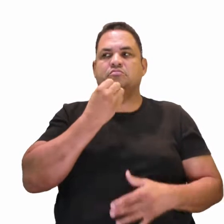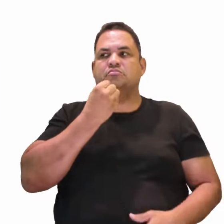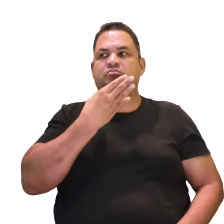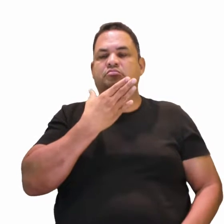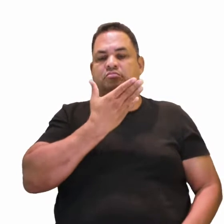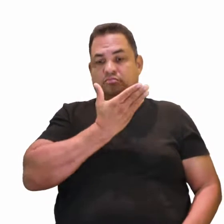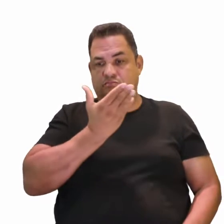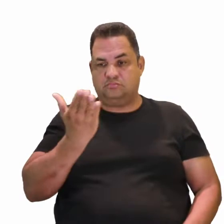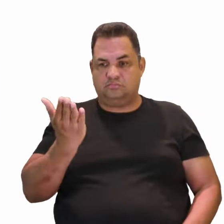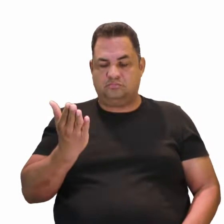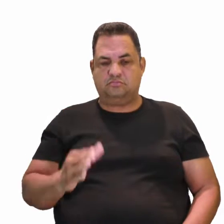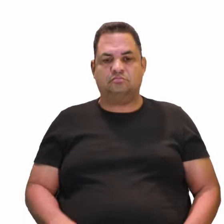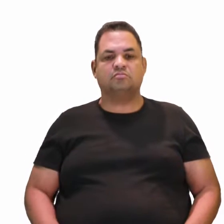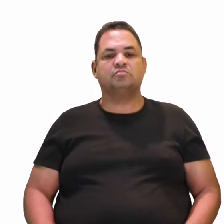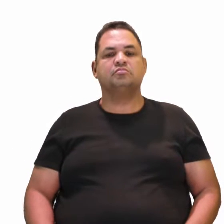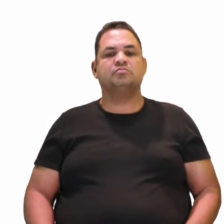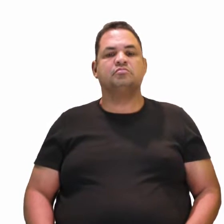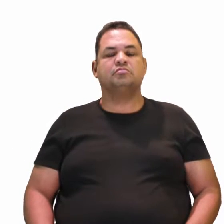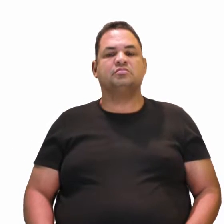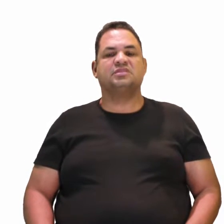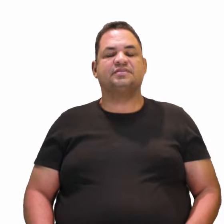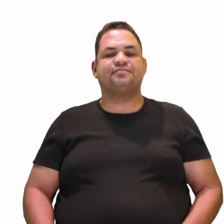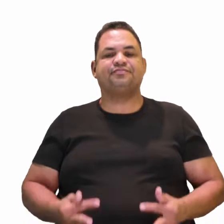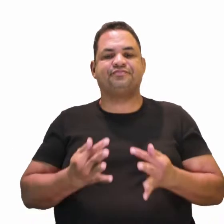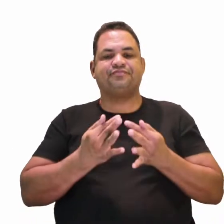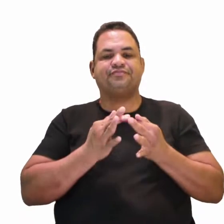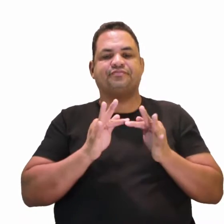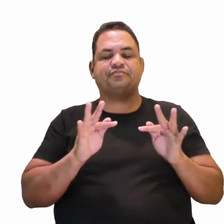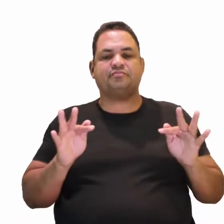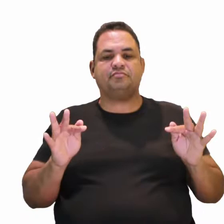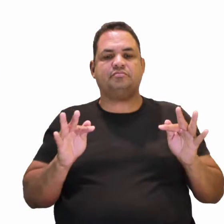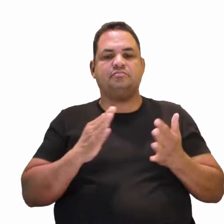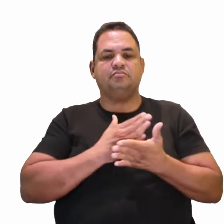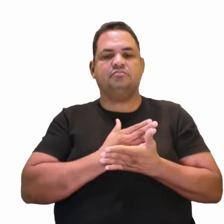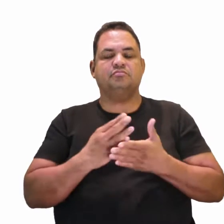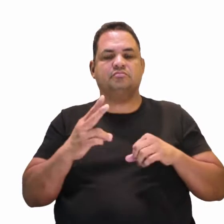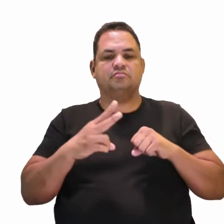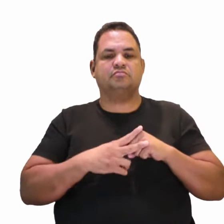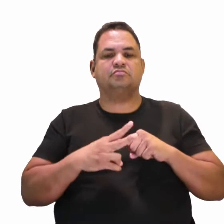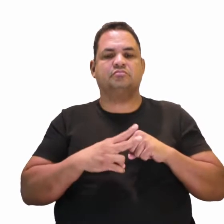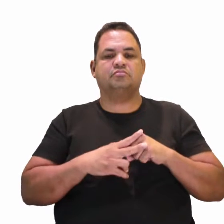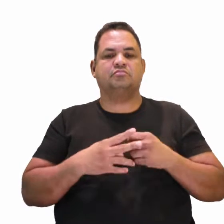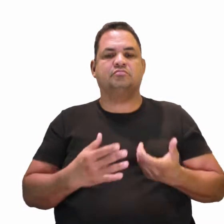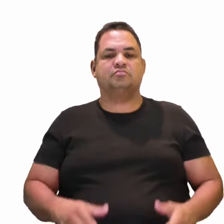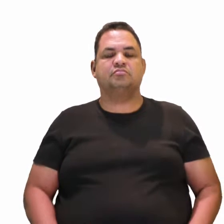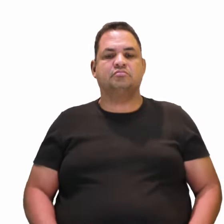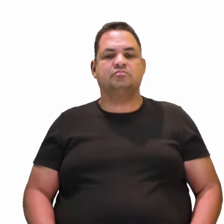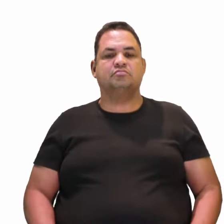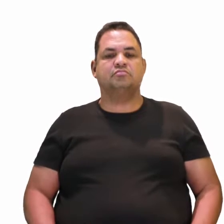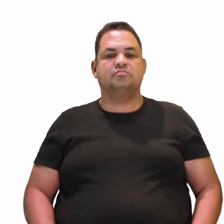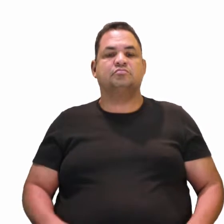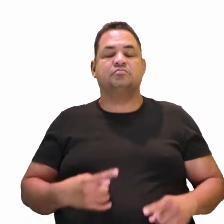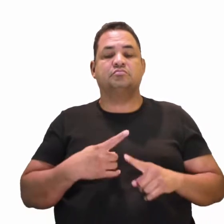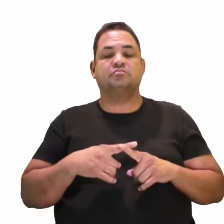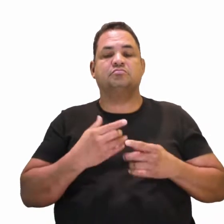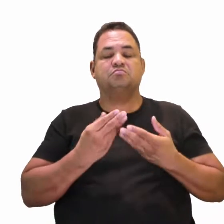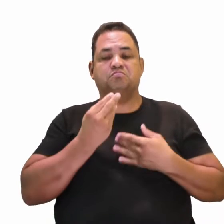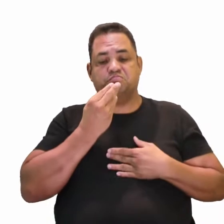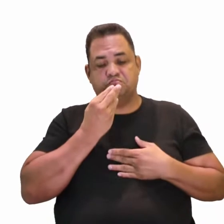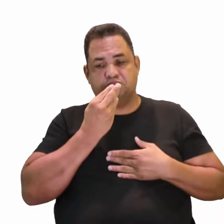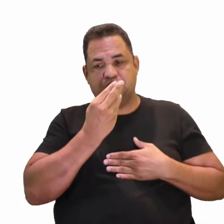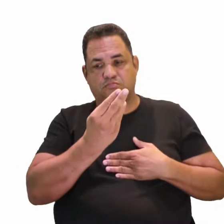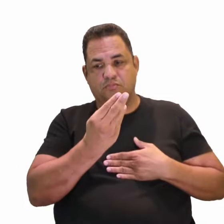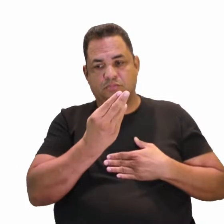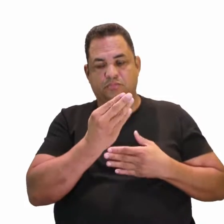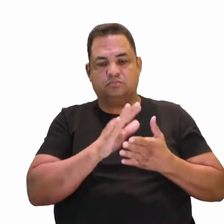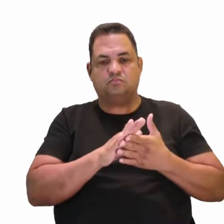para você. Aqui nesse caso, a minha frase não começou com um verbo, começou com please, porque aqui é um pedidinho, né? Aqui